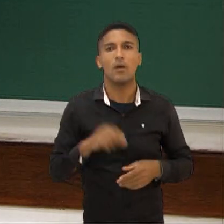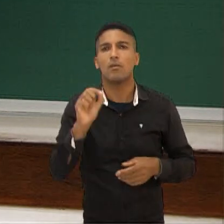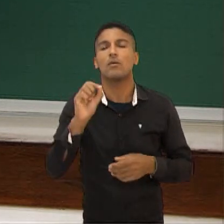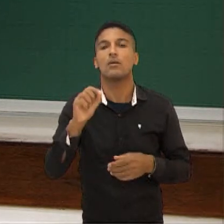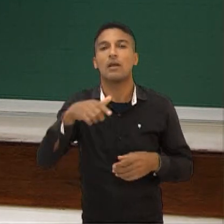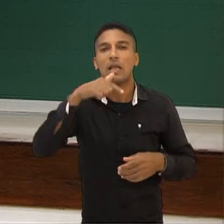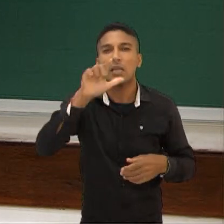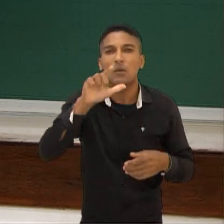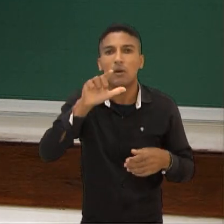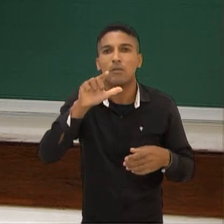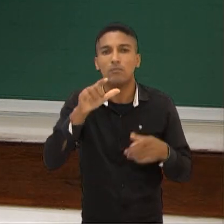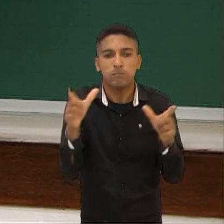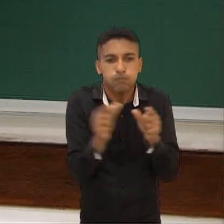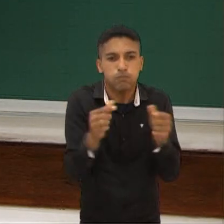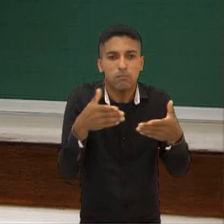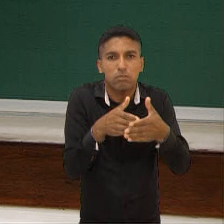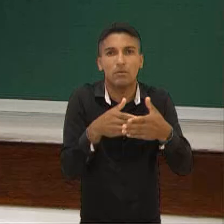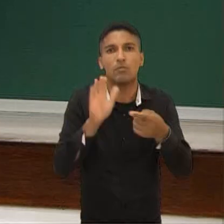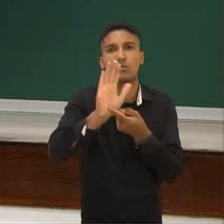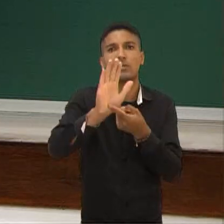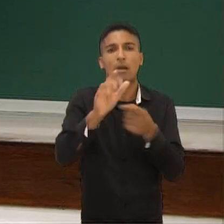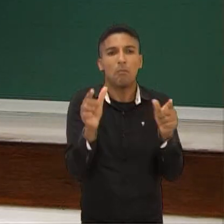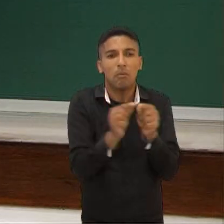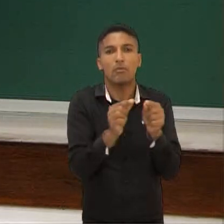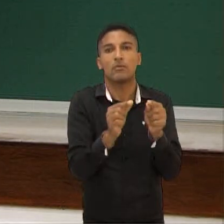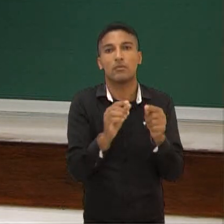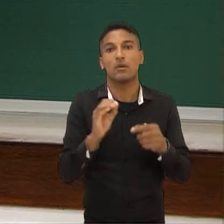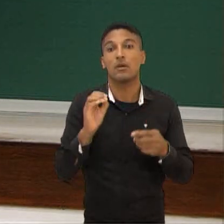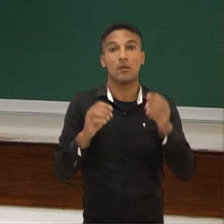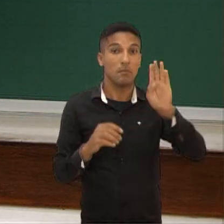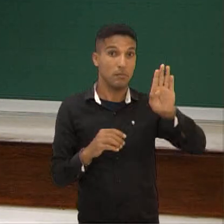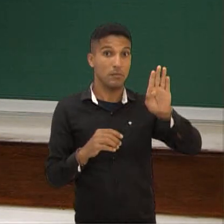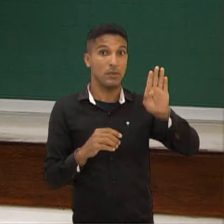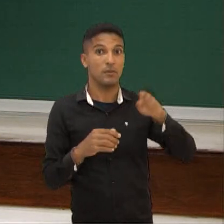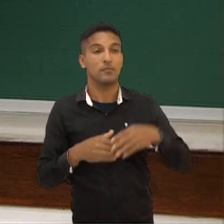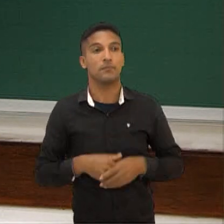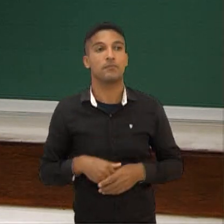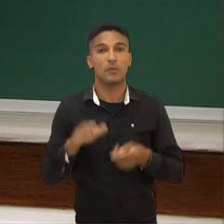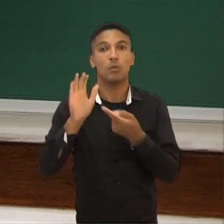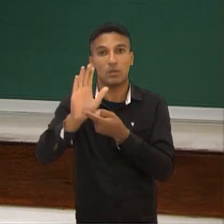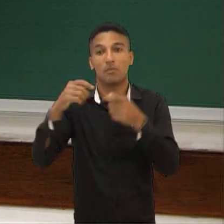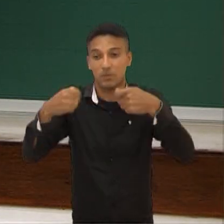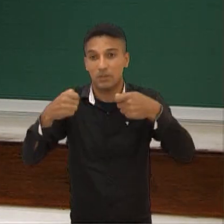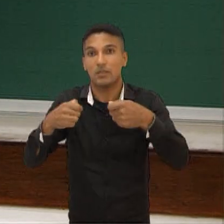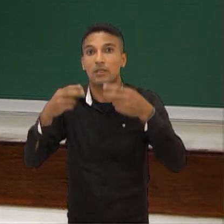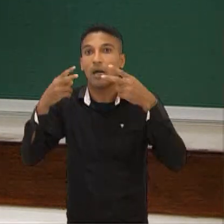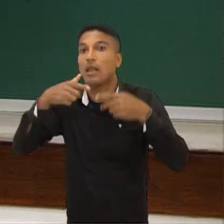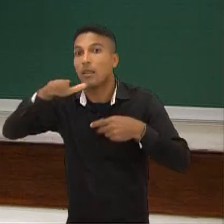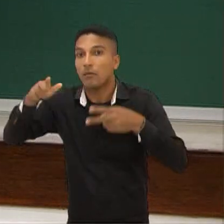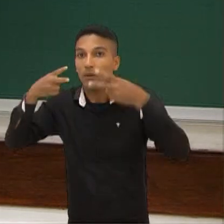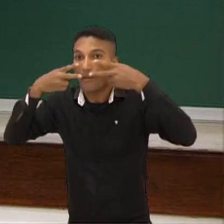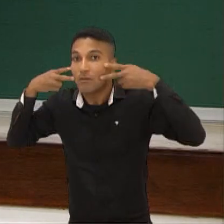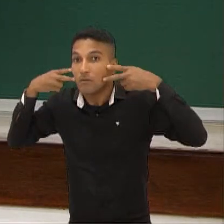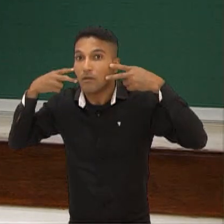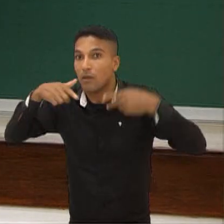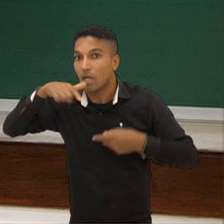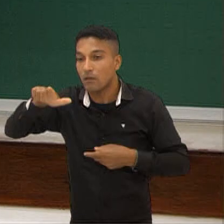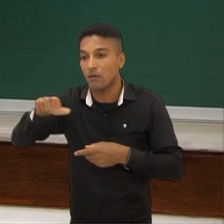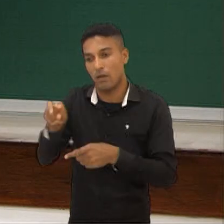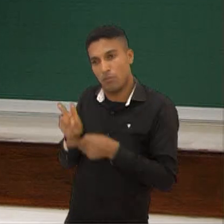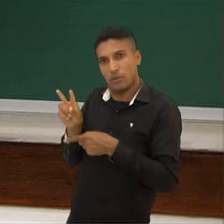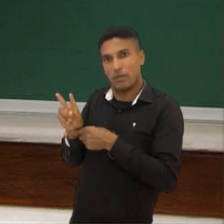nativas remanescentes, ou B, despertar para a necessidade de proteger as línguas indígenas, ou C,